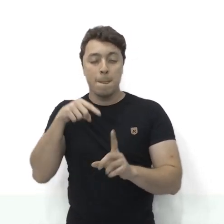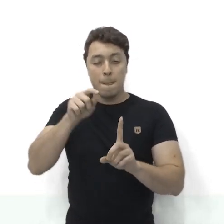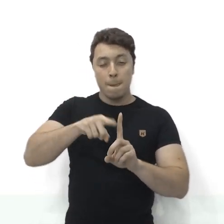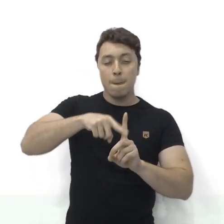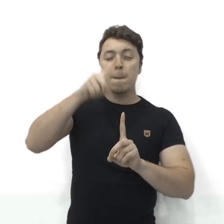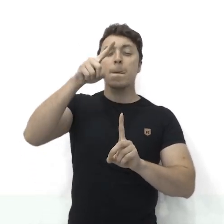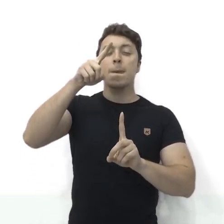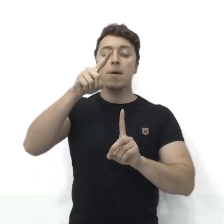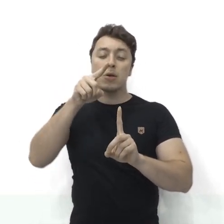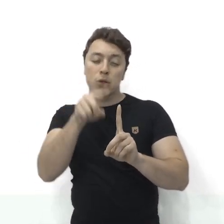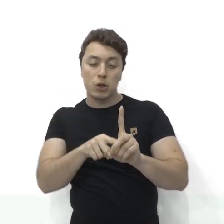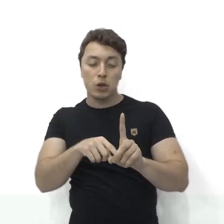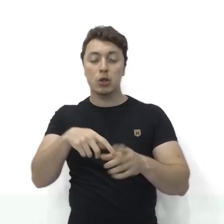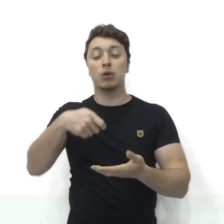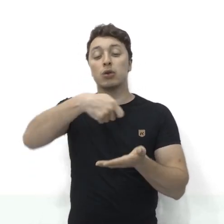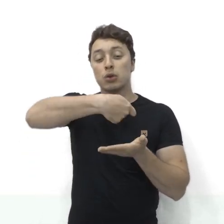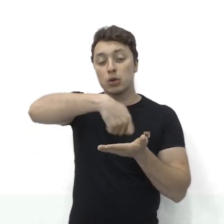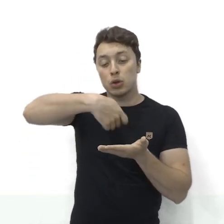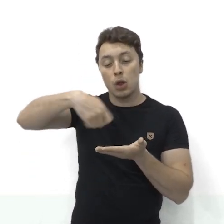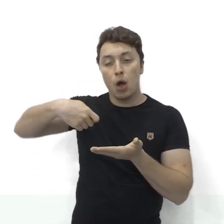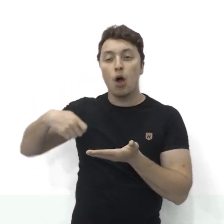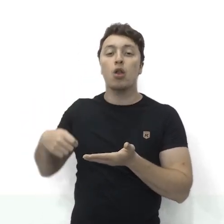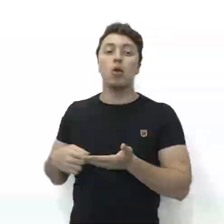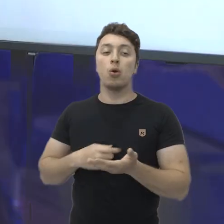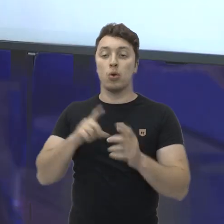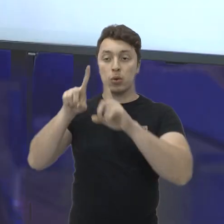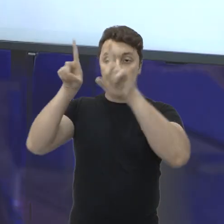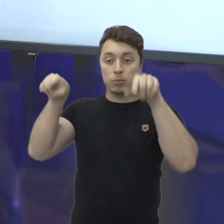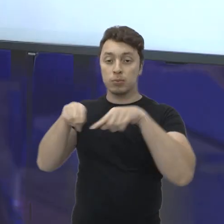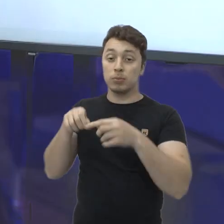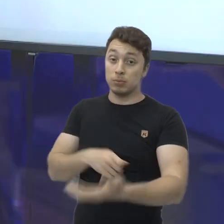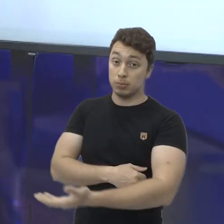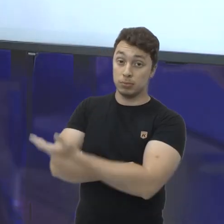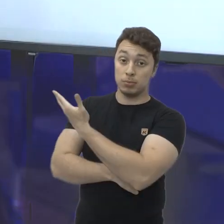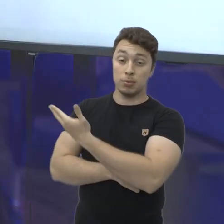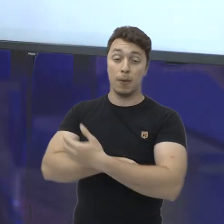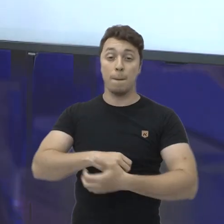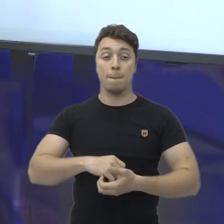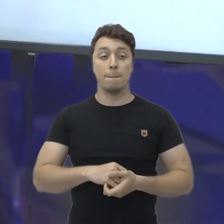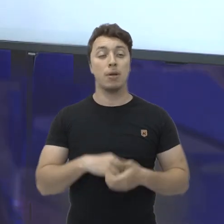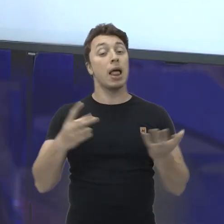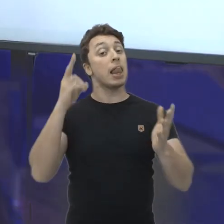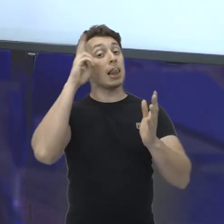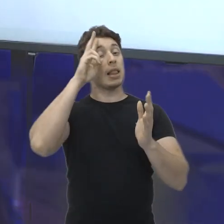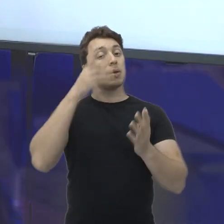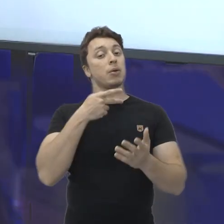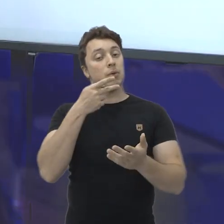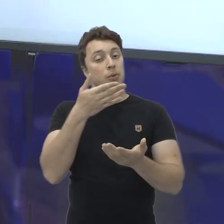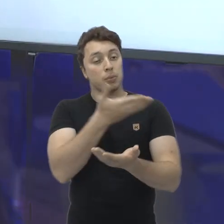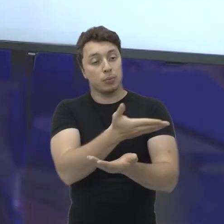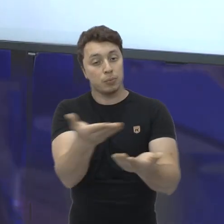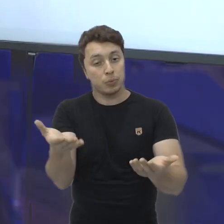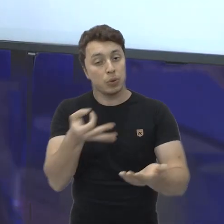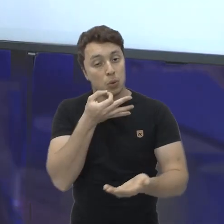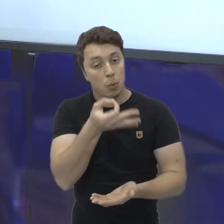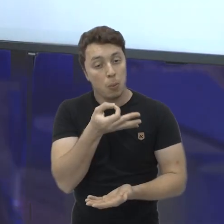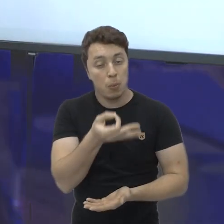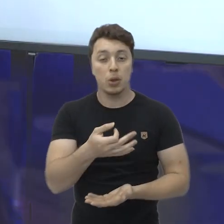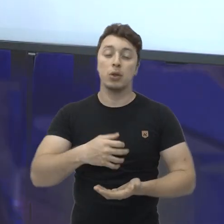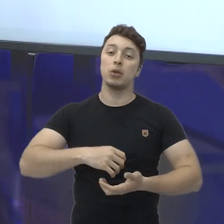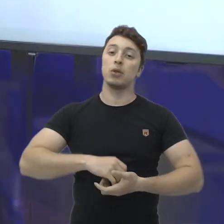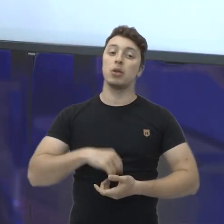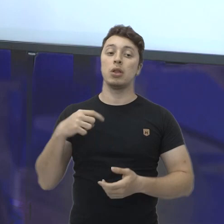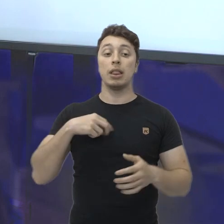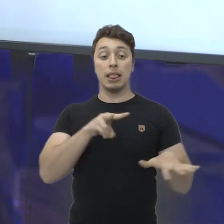mínima. Anote as temperaturas na tabela a seguir. Lembrando que eu vou dar apenas uma sugestão de uma semana